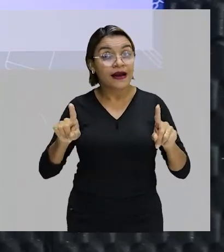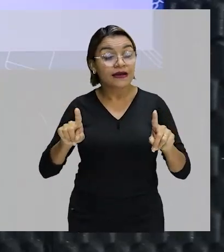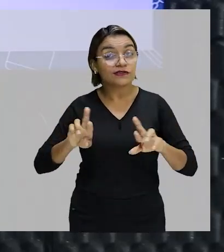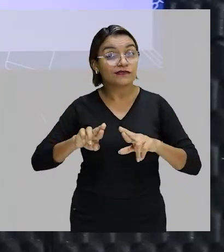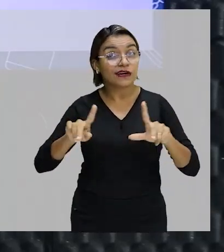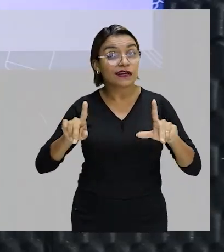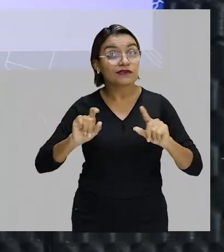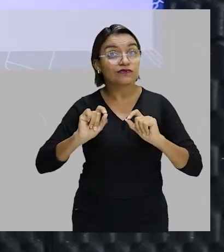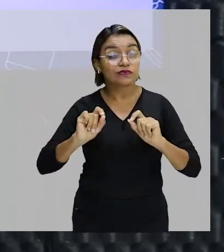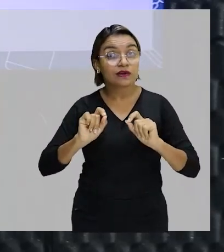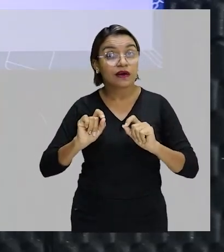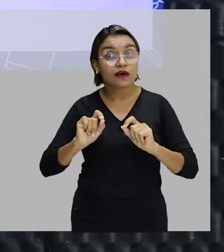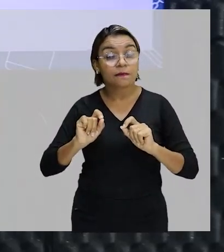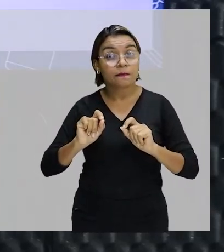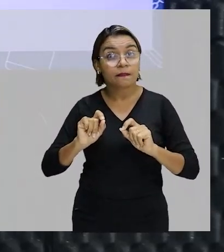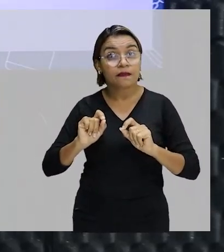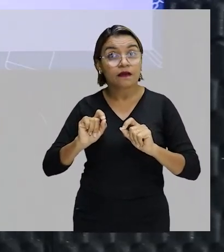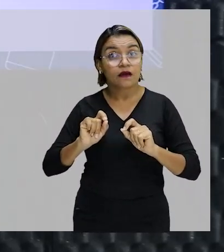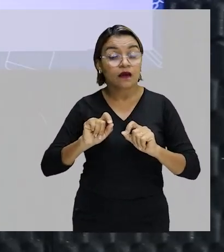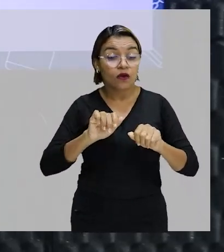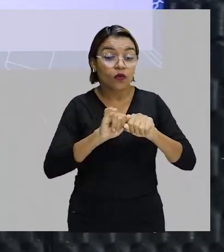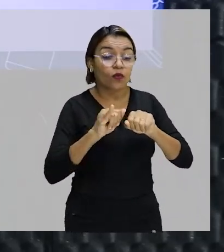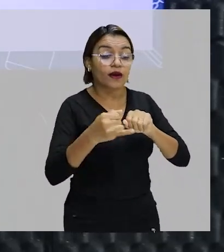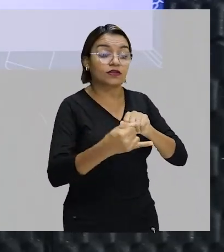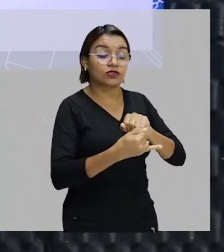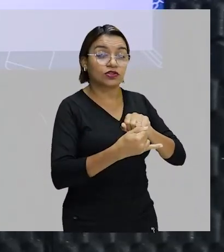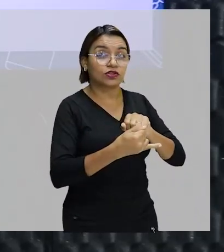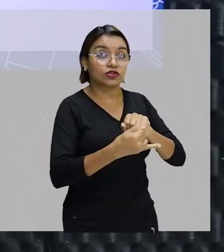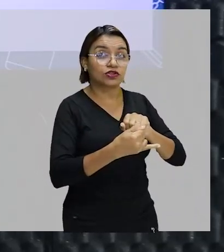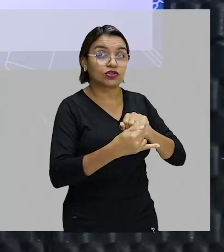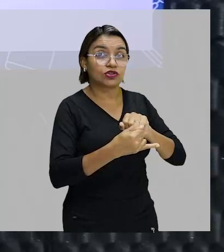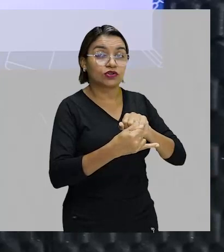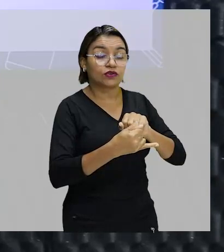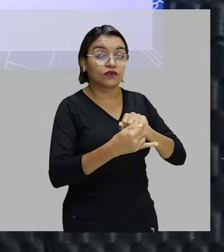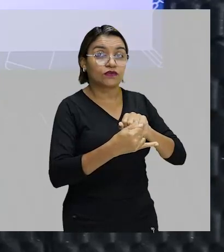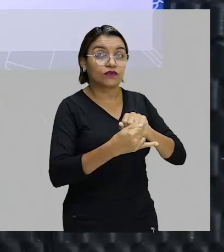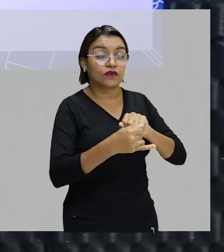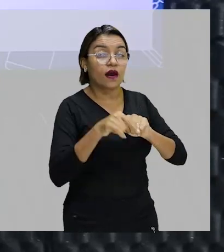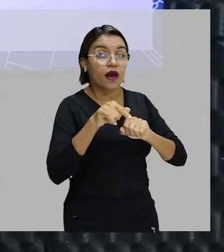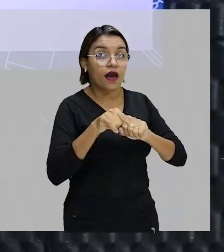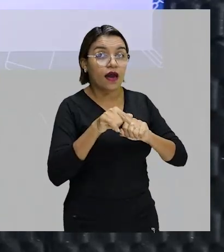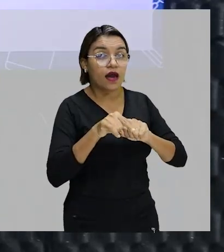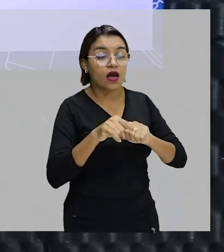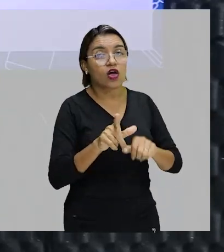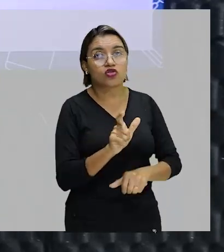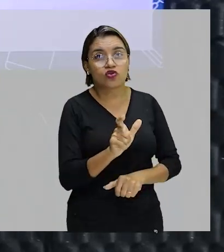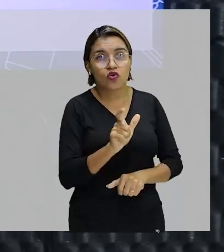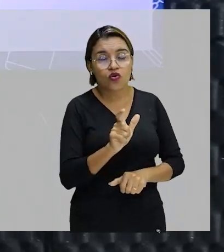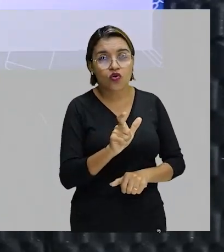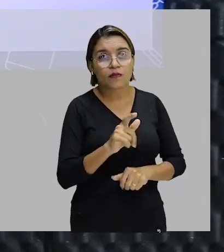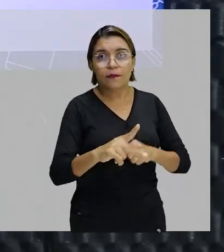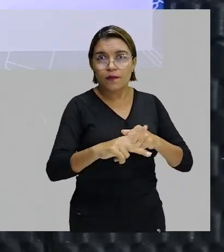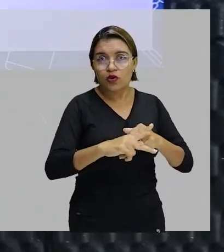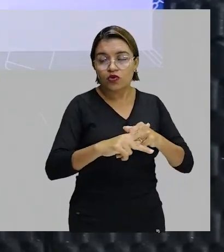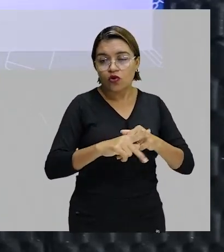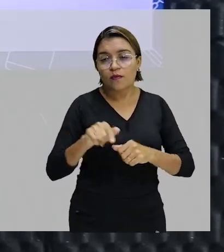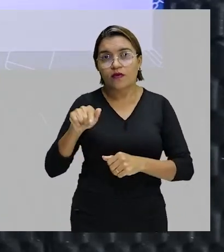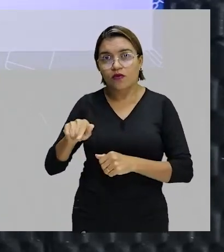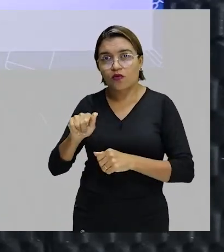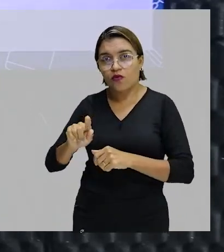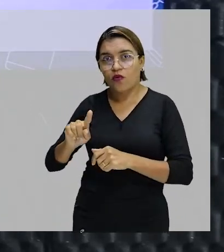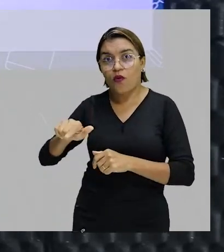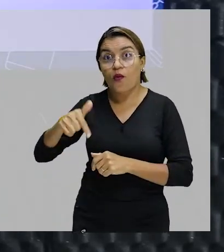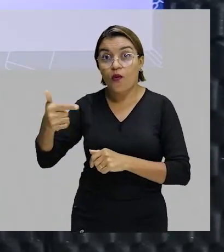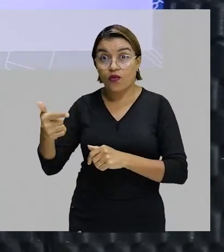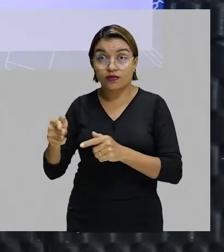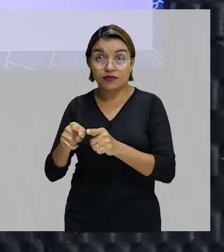diferença é que o adjetivo ele vai modificar um nome ou um pronome, enquanto o advérbio vai modificar outras classes